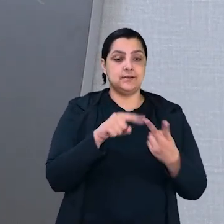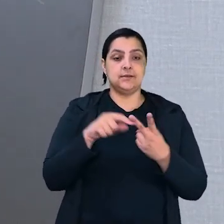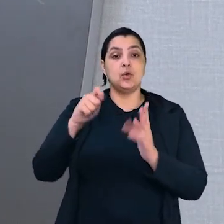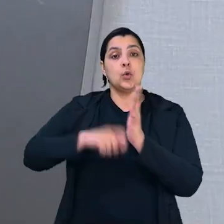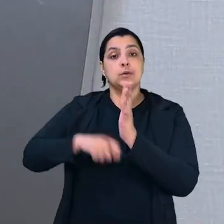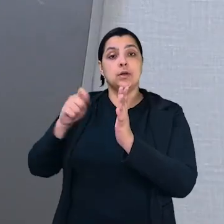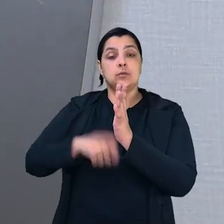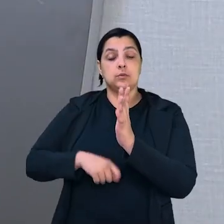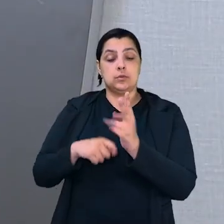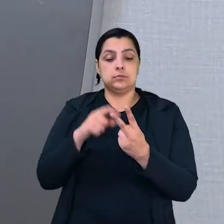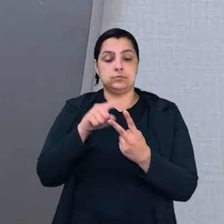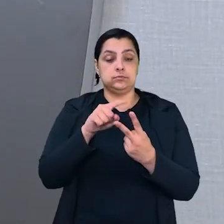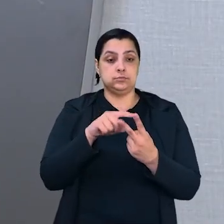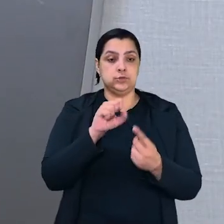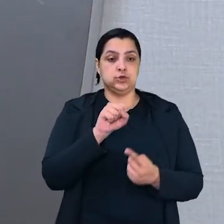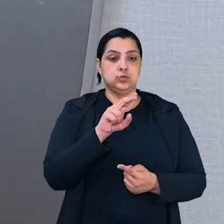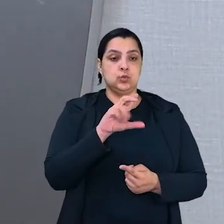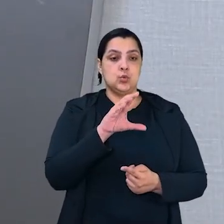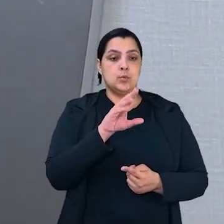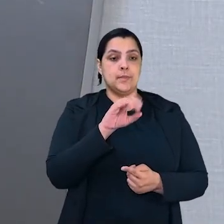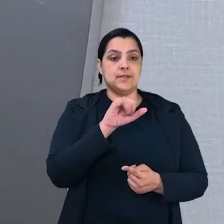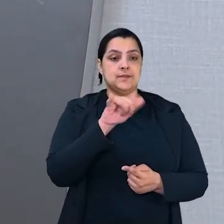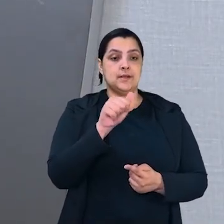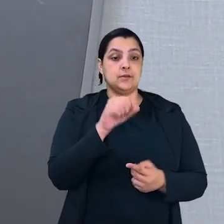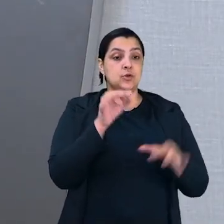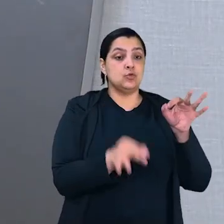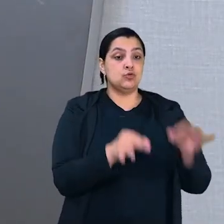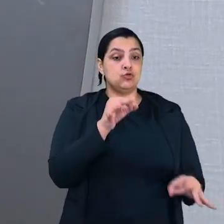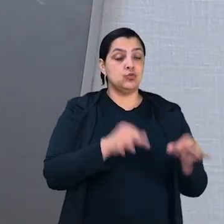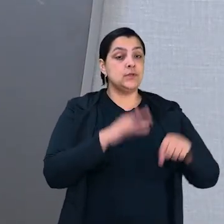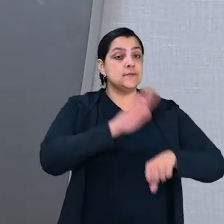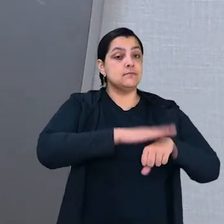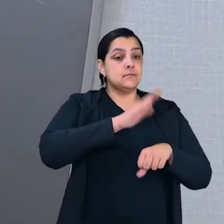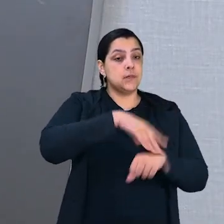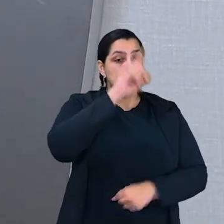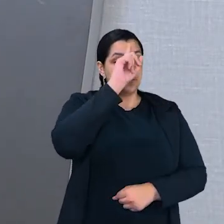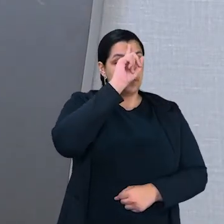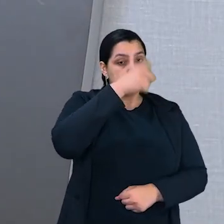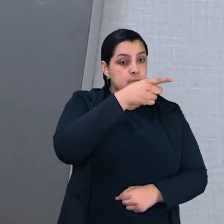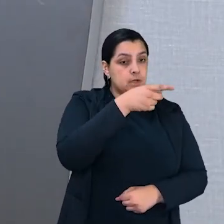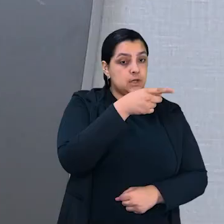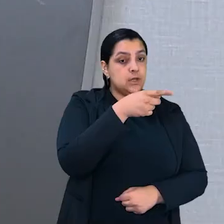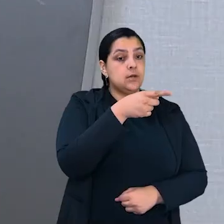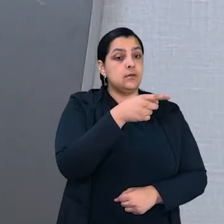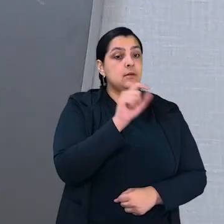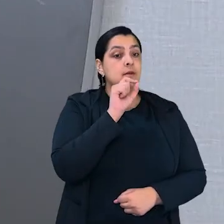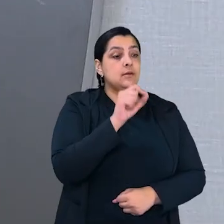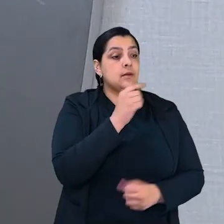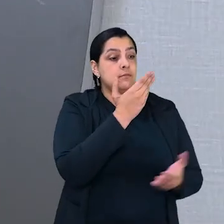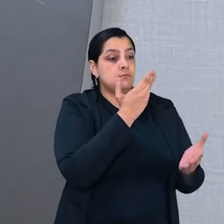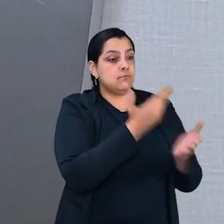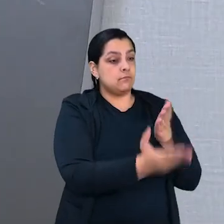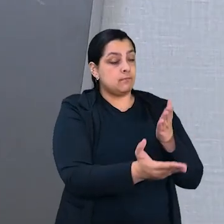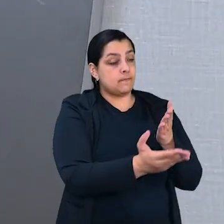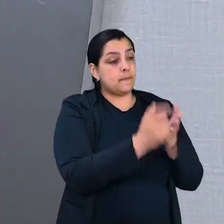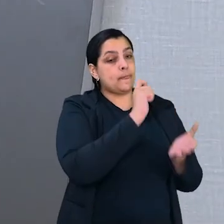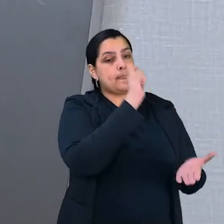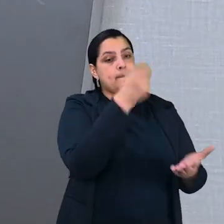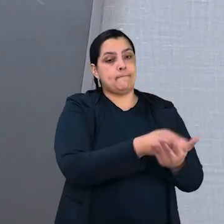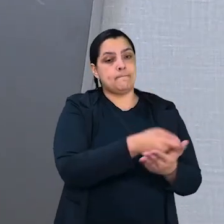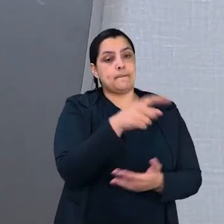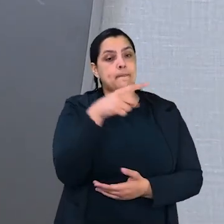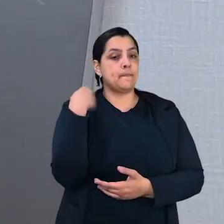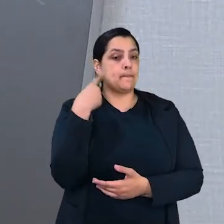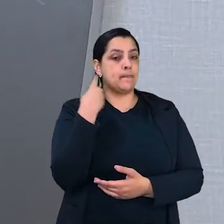e os honorários contratuais. Os sucumbenciais é aquilo que o juiz determina para que o vencido